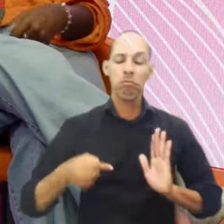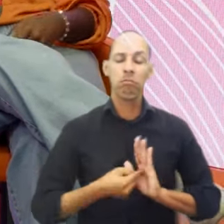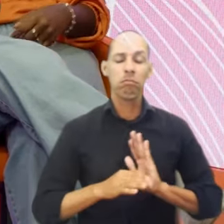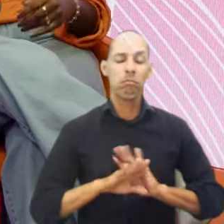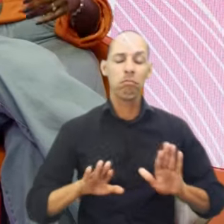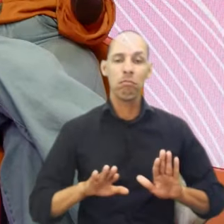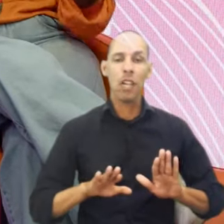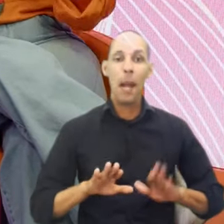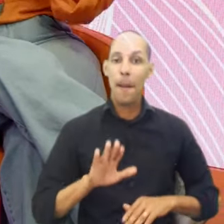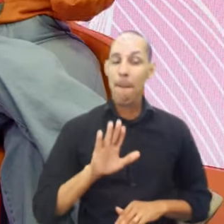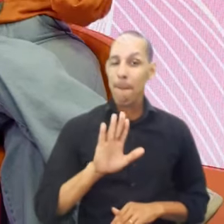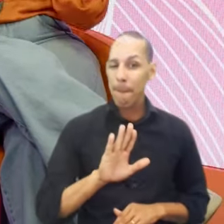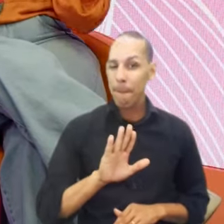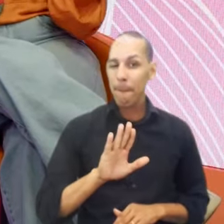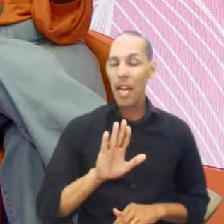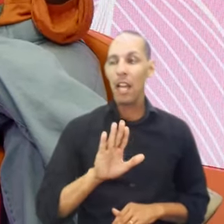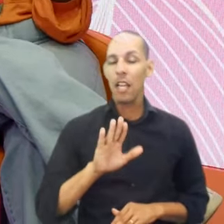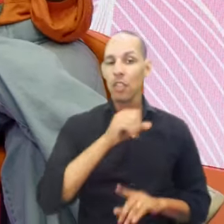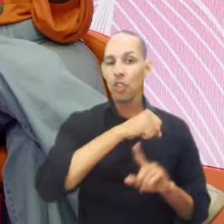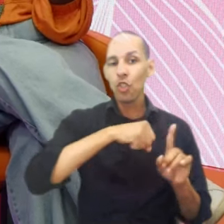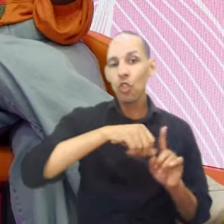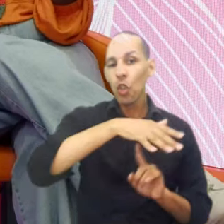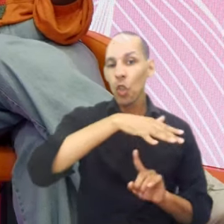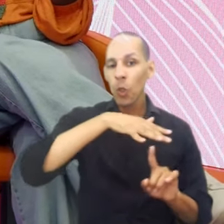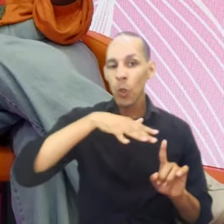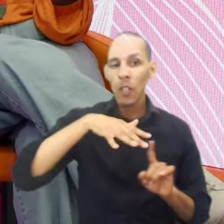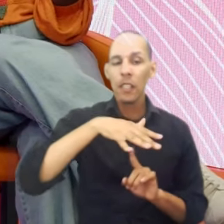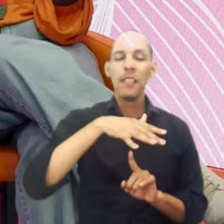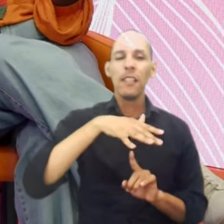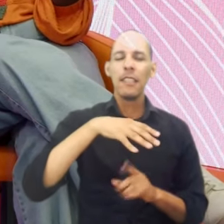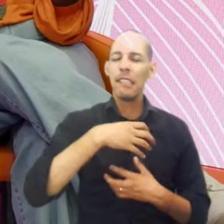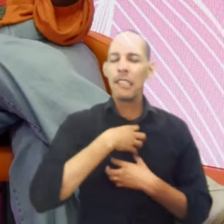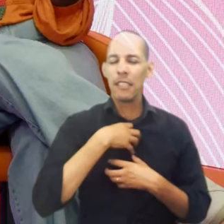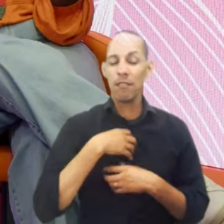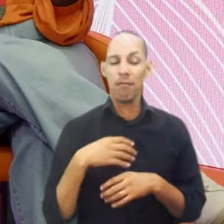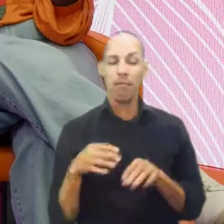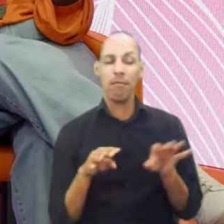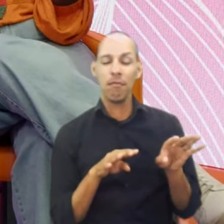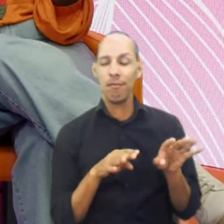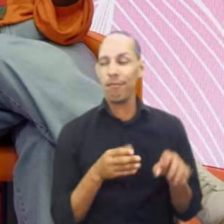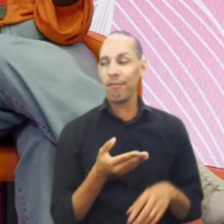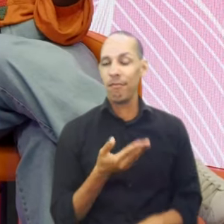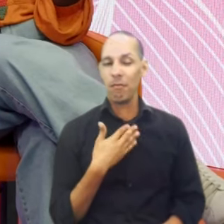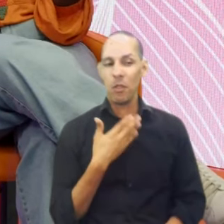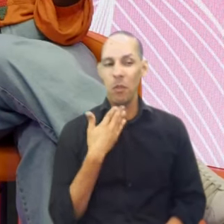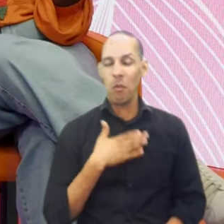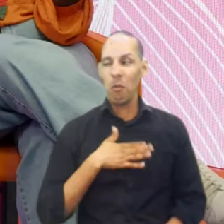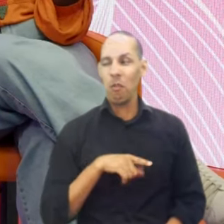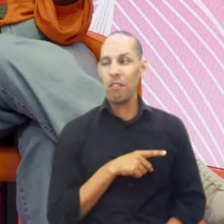ponto. Por parte da sociedade, para quem eu falava, eu sempre sentia um olhar meio que tipo, você não gosta